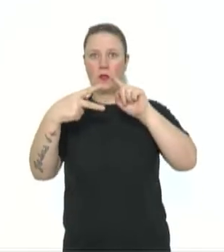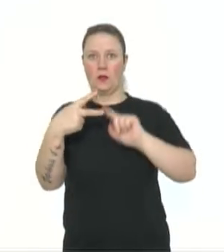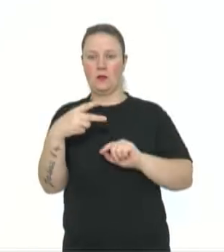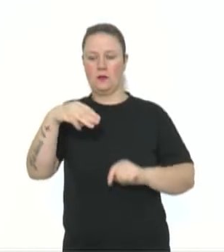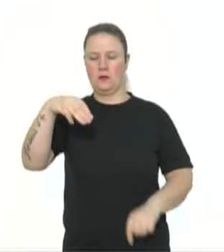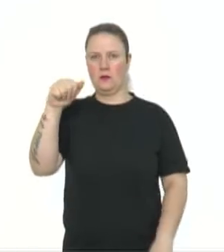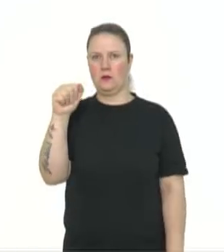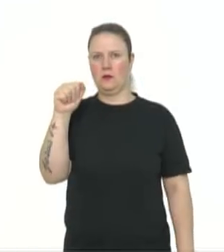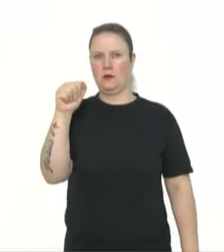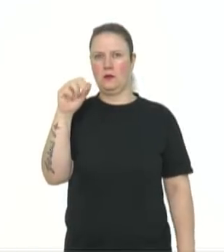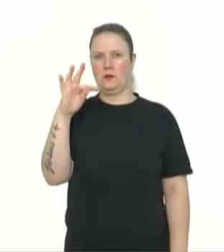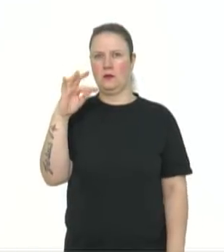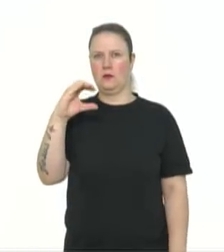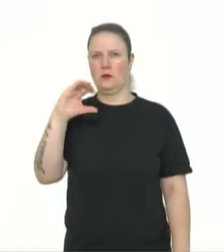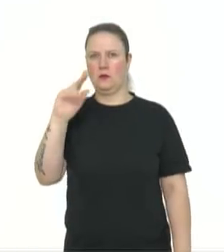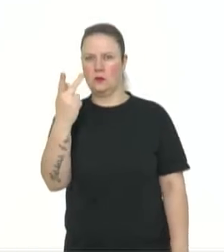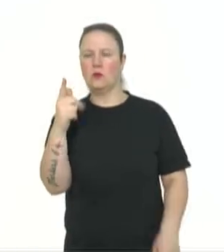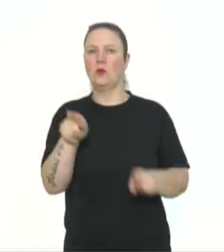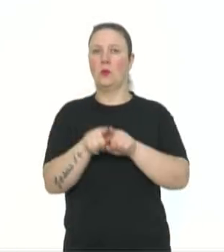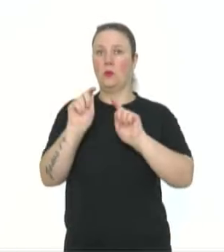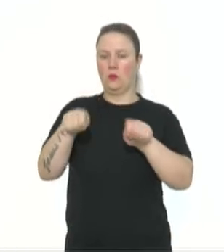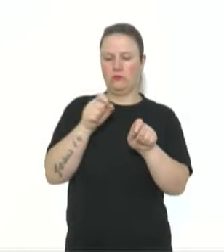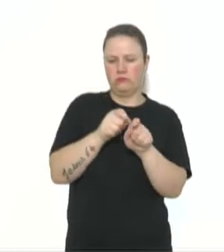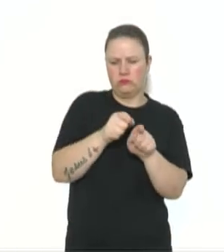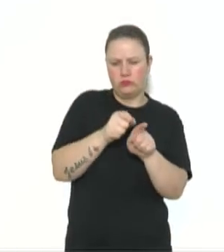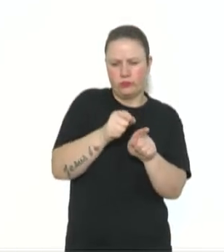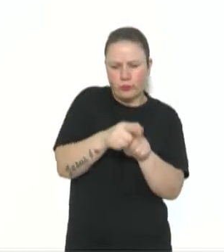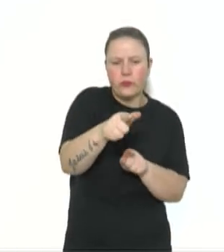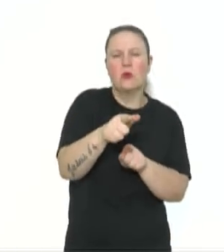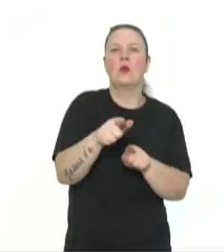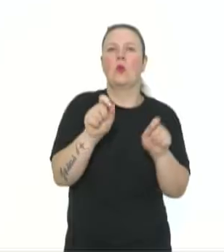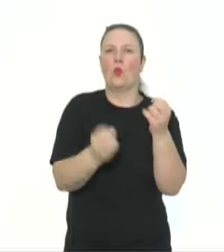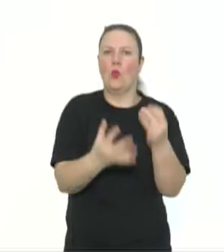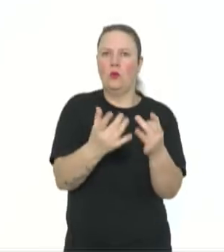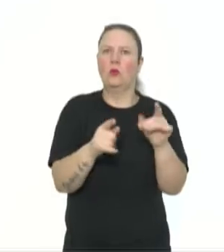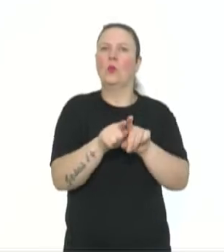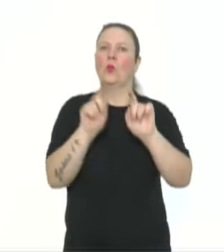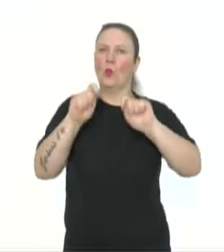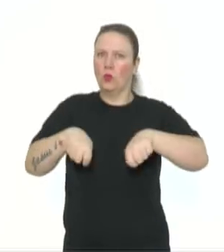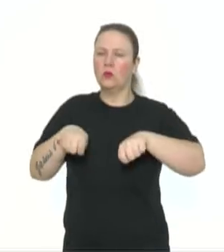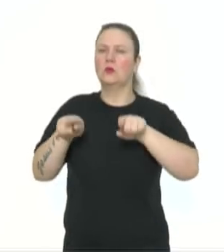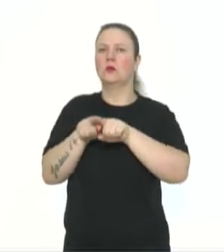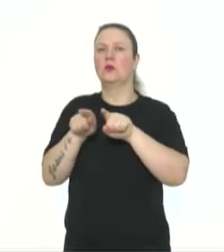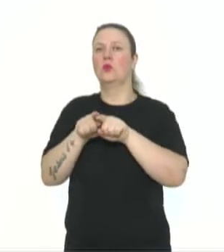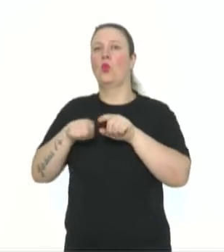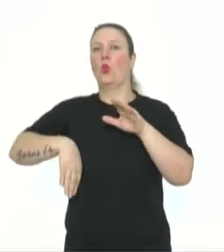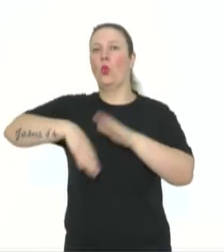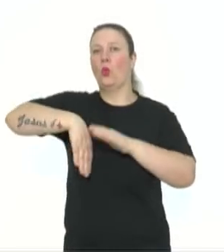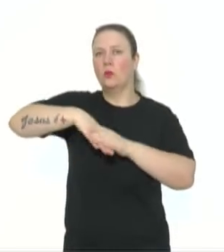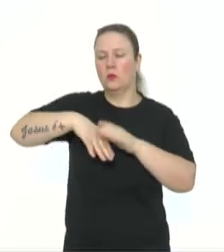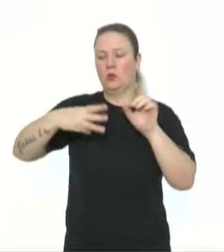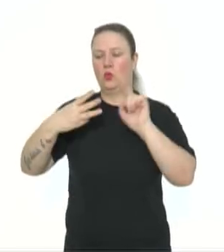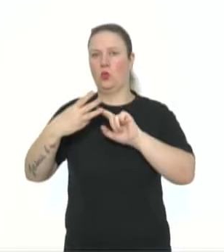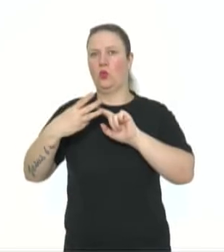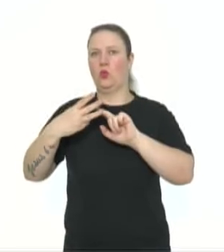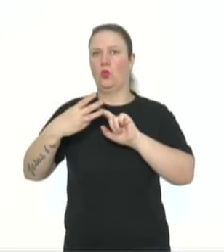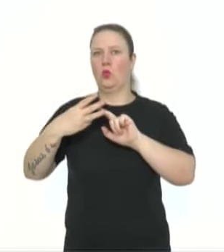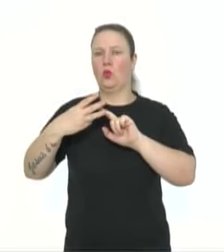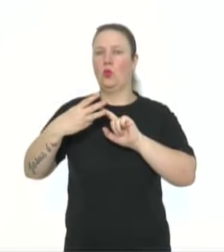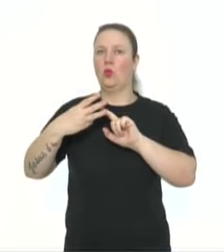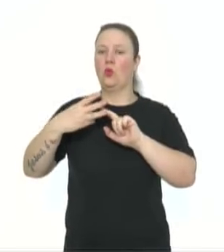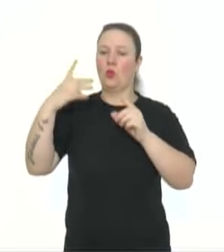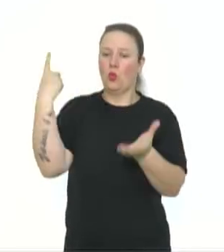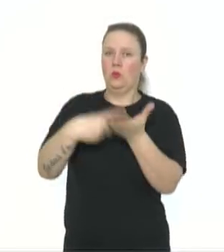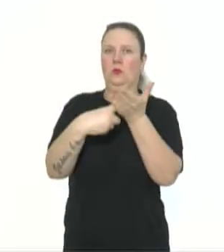o match, que pode ser fósforo, pode ser partida de futebol, ou o verbo combinar. E